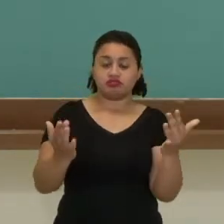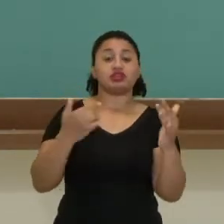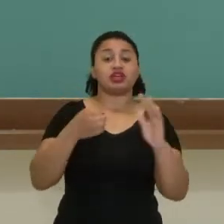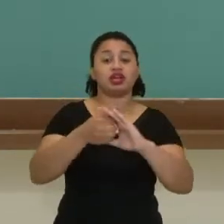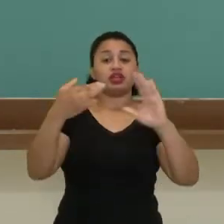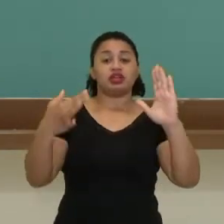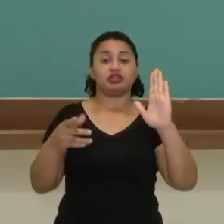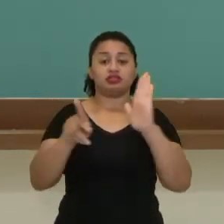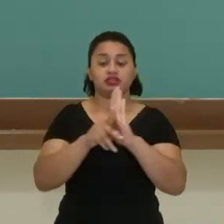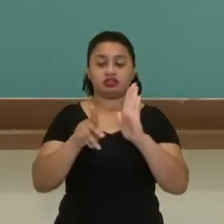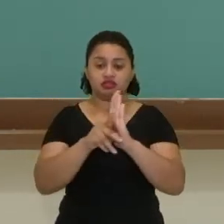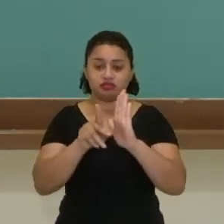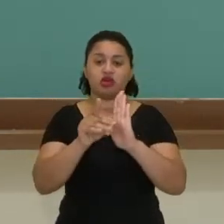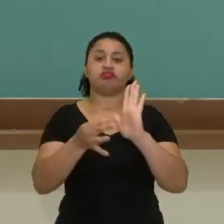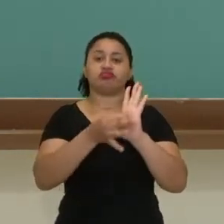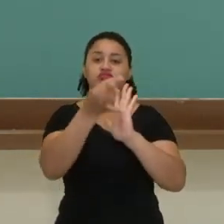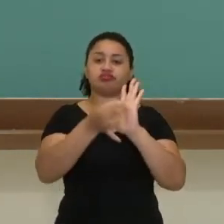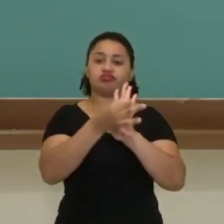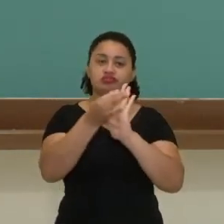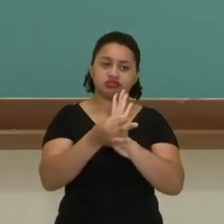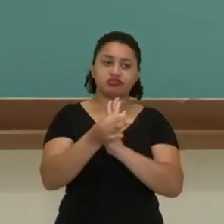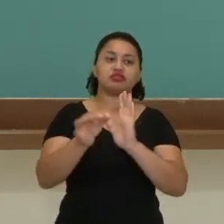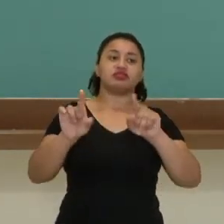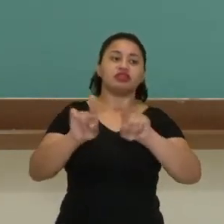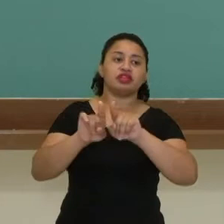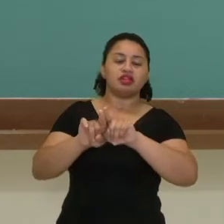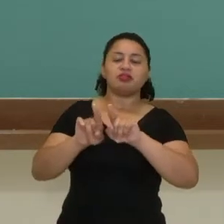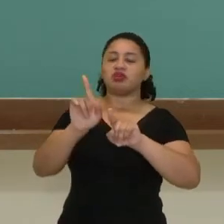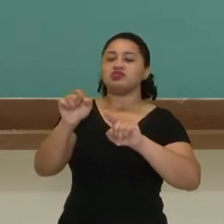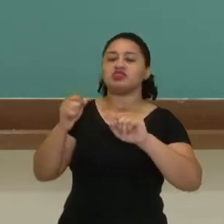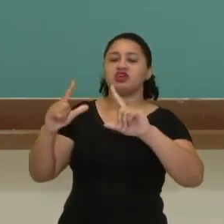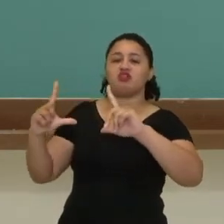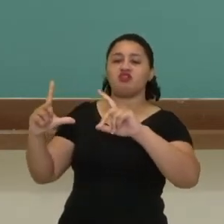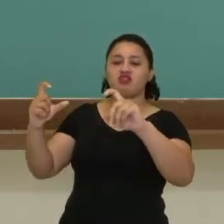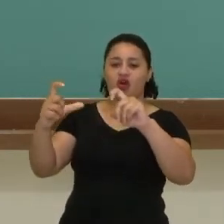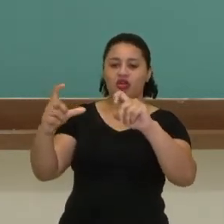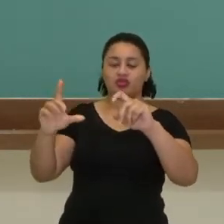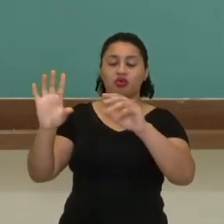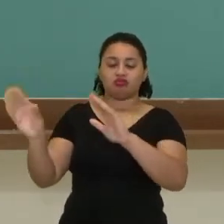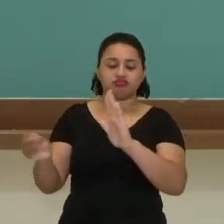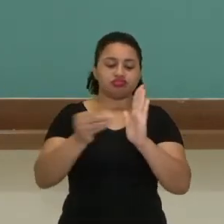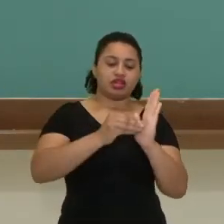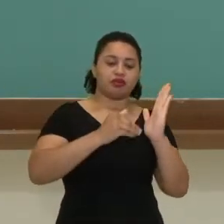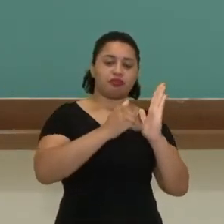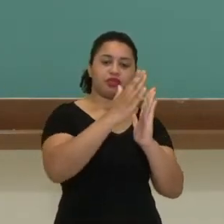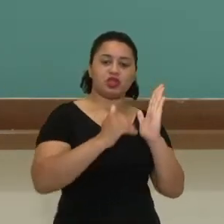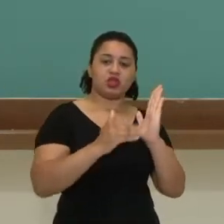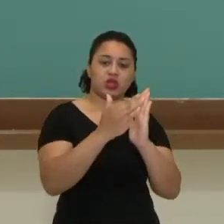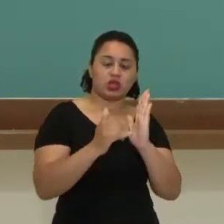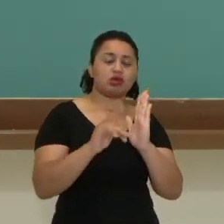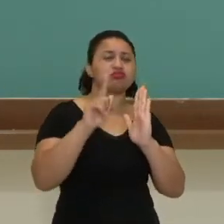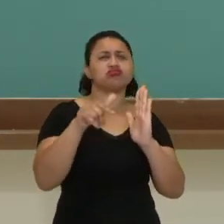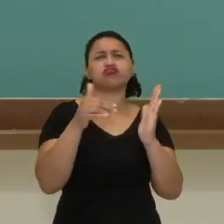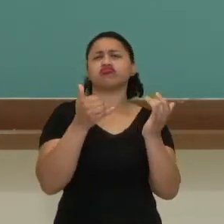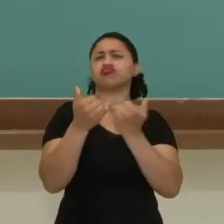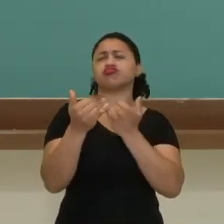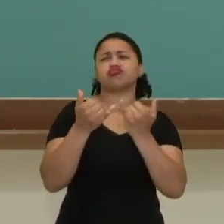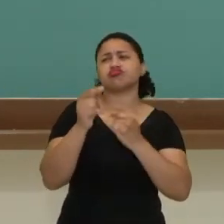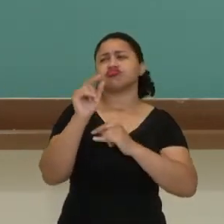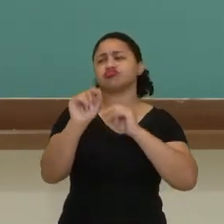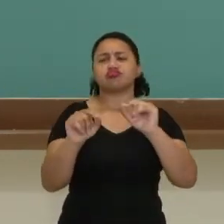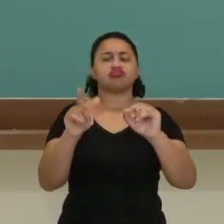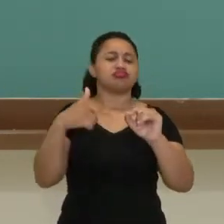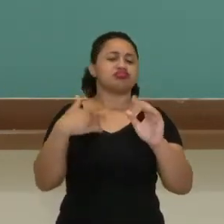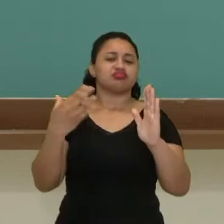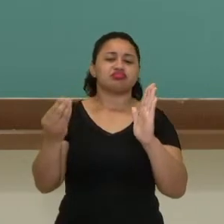impressionismo, né? Vão inserir recortes fotográficos na pintura. Então a pintura em si, ela se assemelha a um